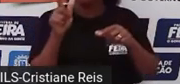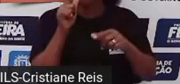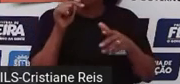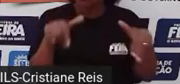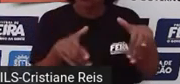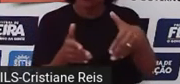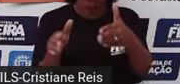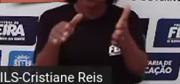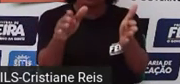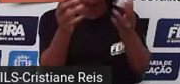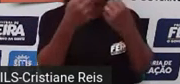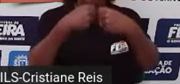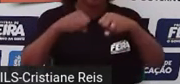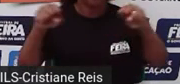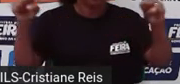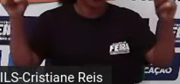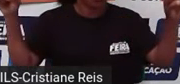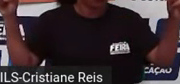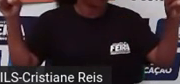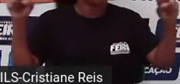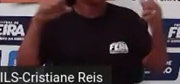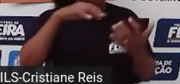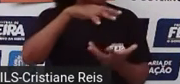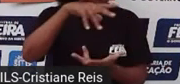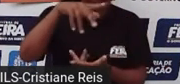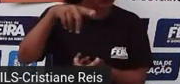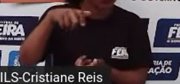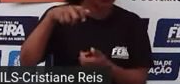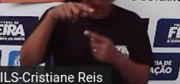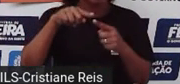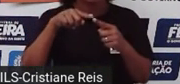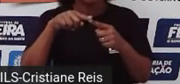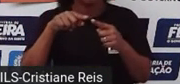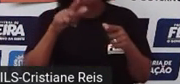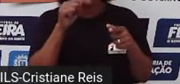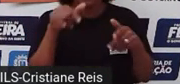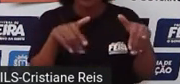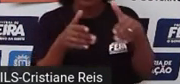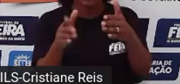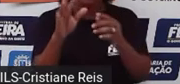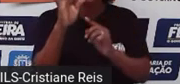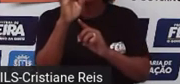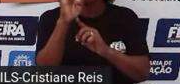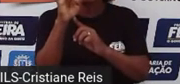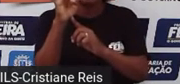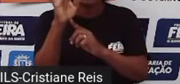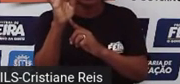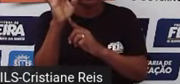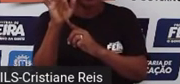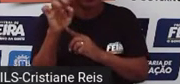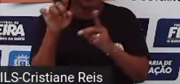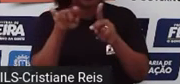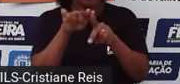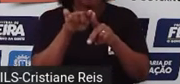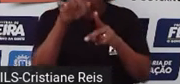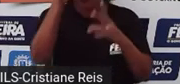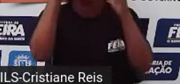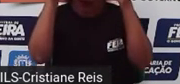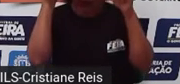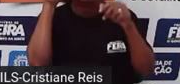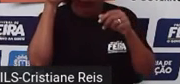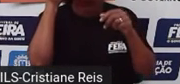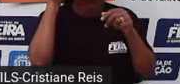junto com o Rio Amazonas com o Rio Tietê a gente tem uma série de aspectos